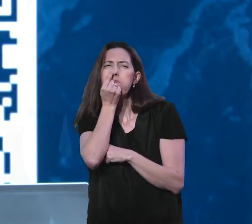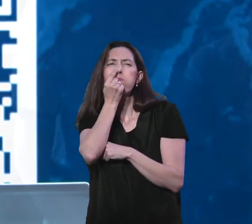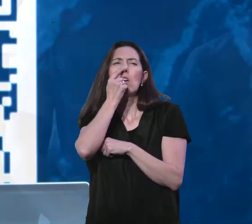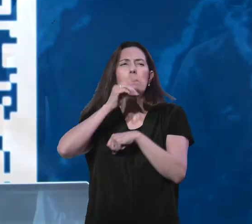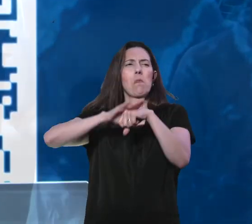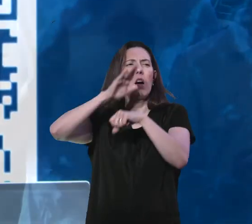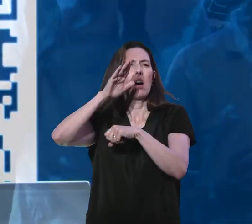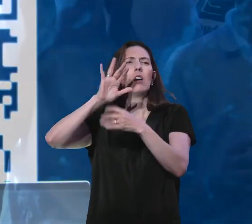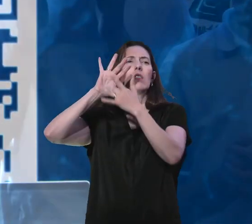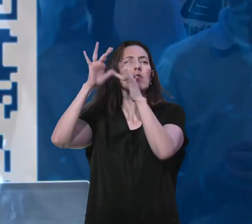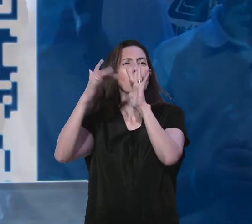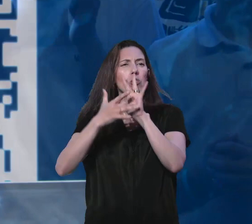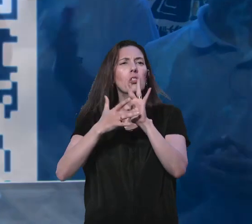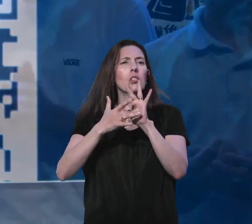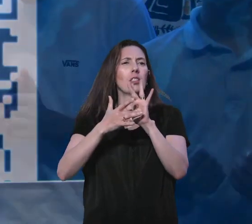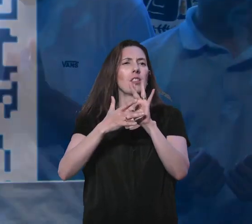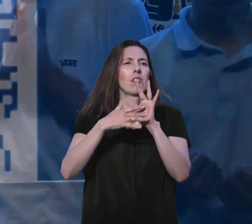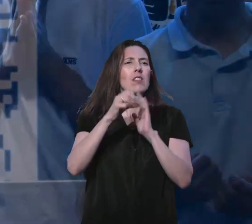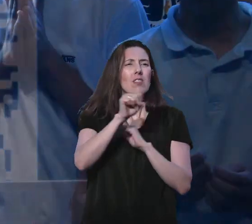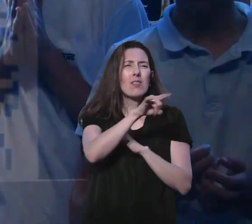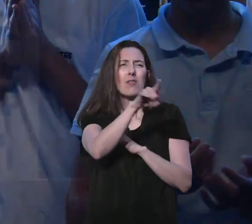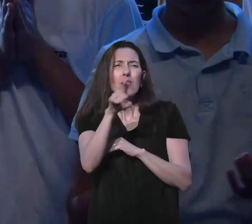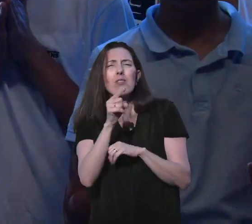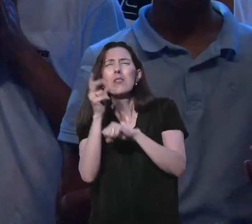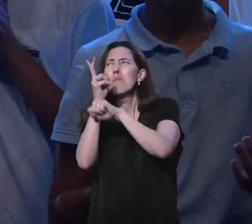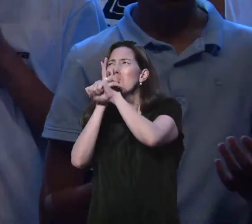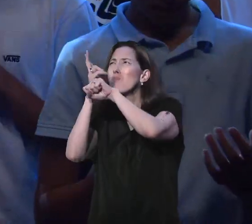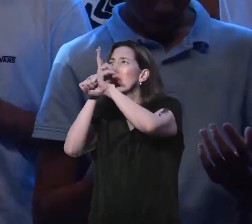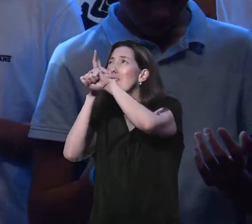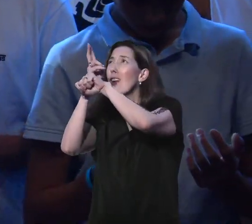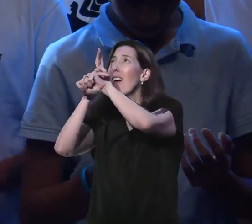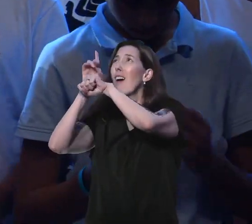você já não está mais buscando a Deus como você buscava antes.